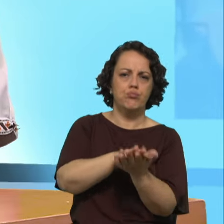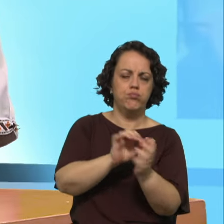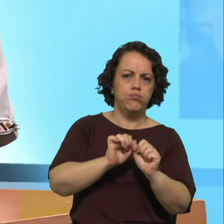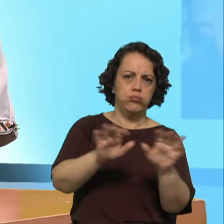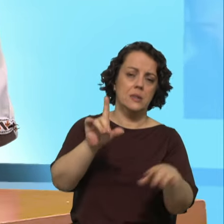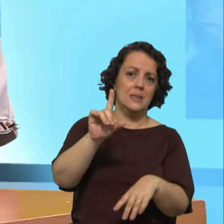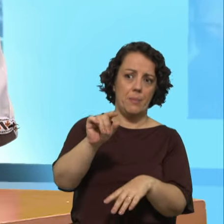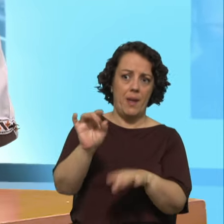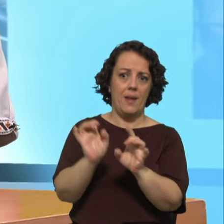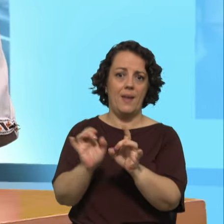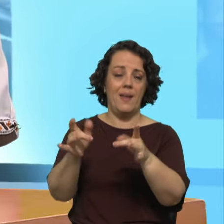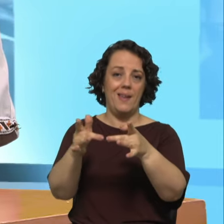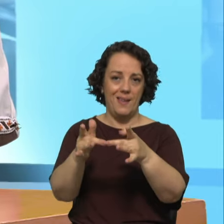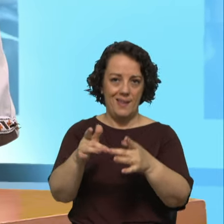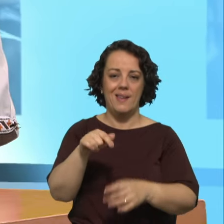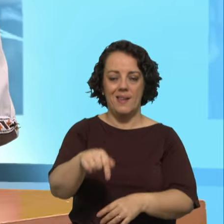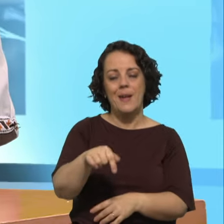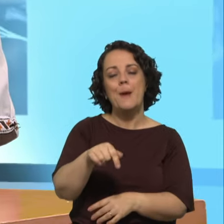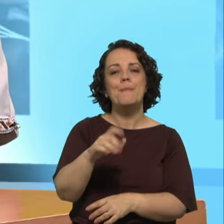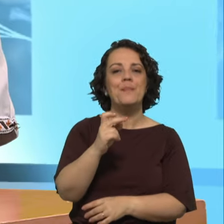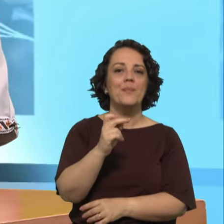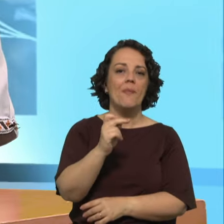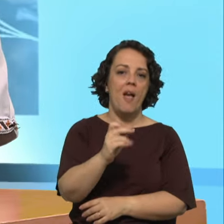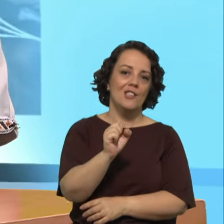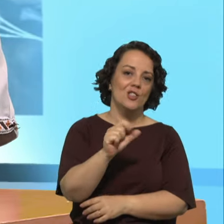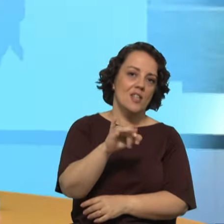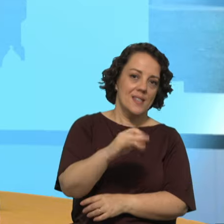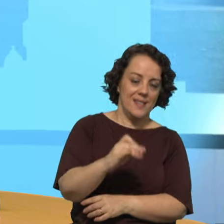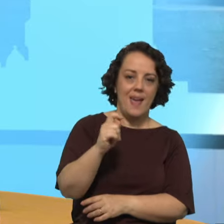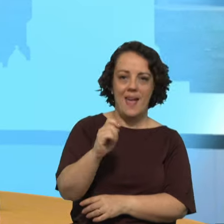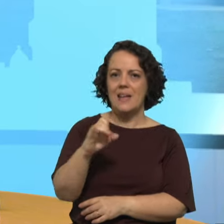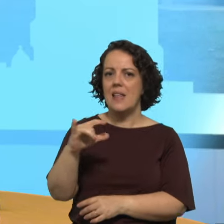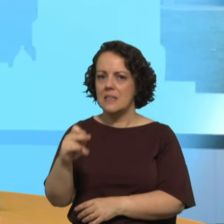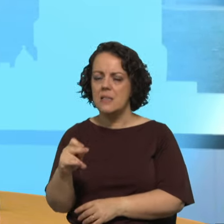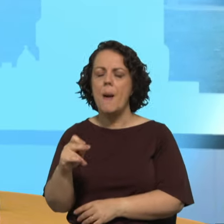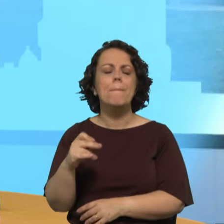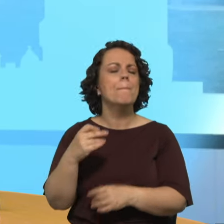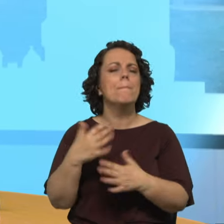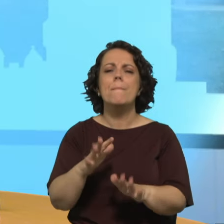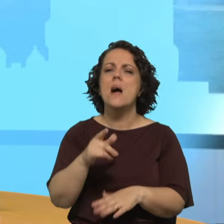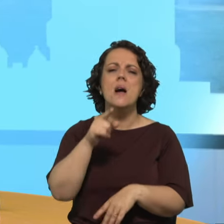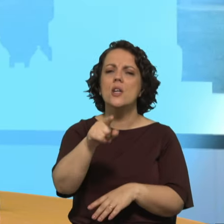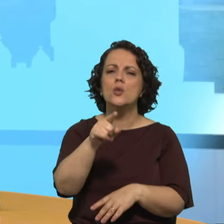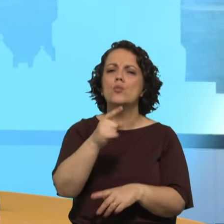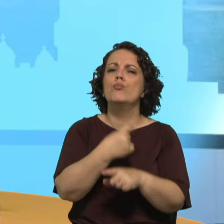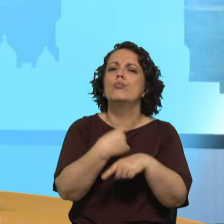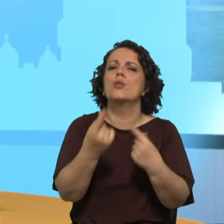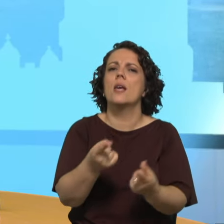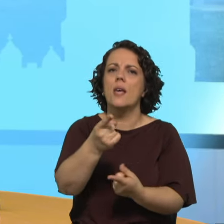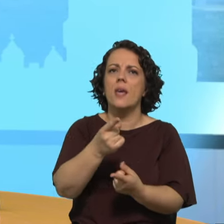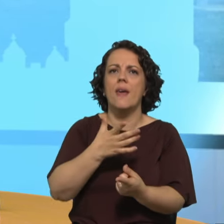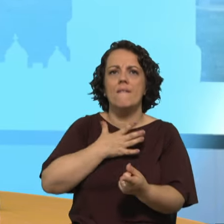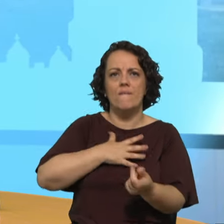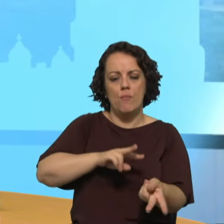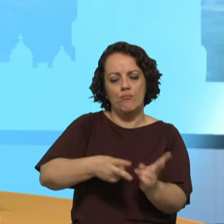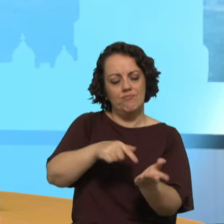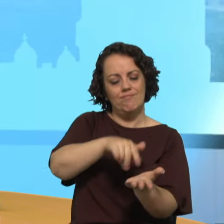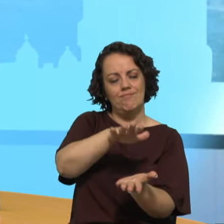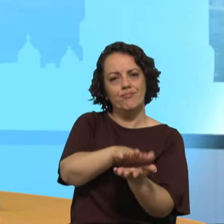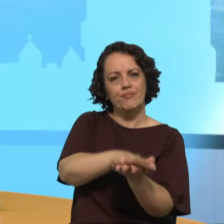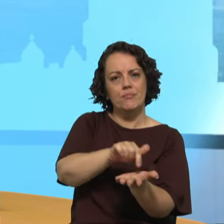portal de informação da agência Eclésia mas por colocá-los no papel para que não se esqueçam para que outras pessoas possam também beber